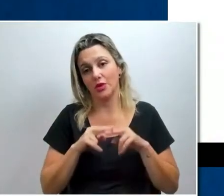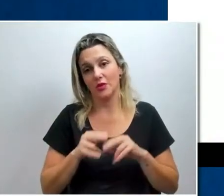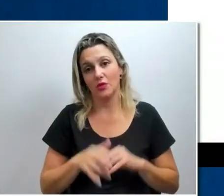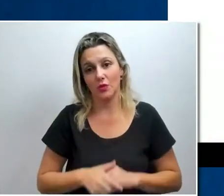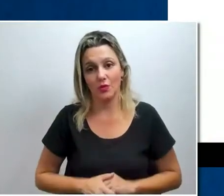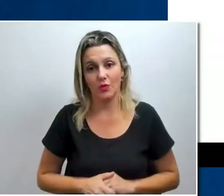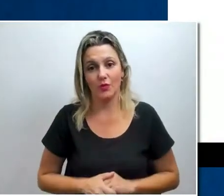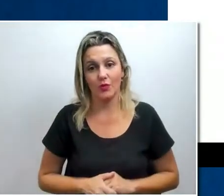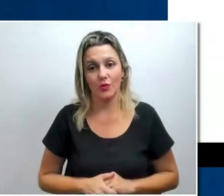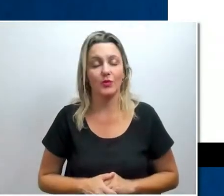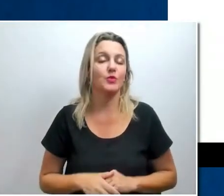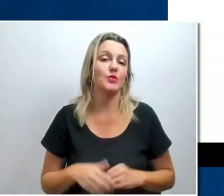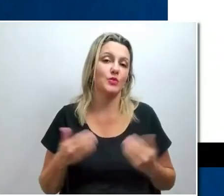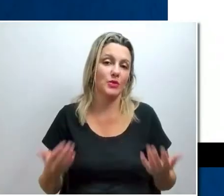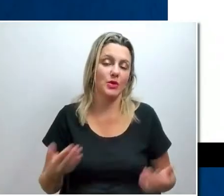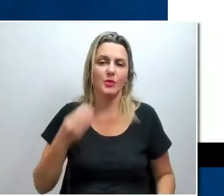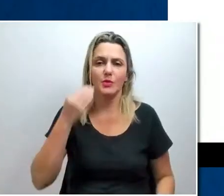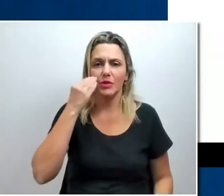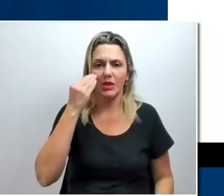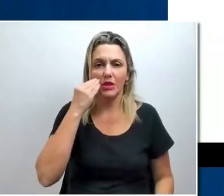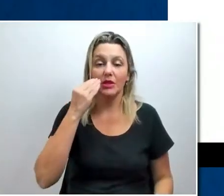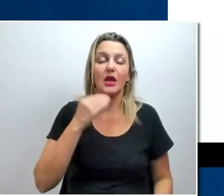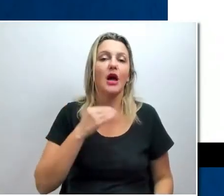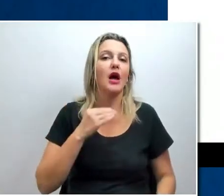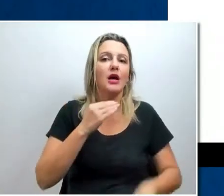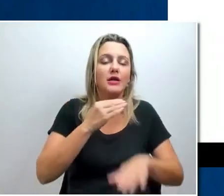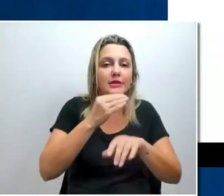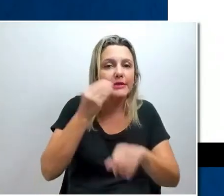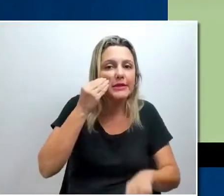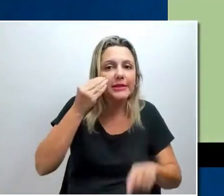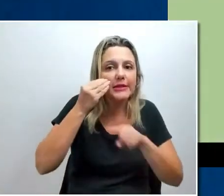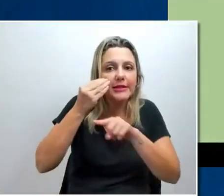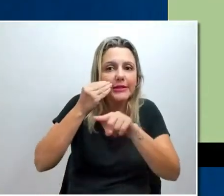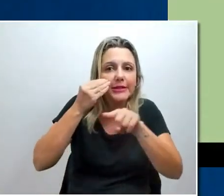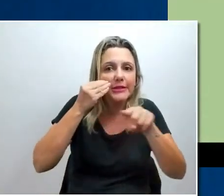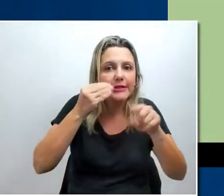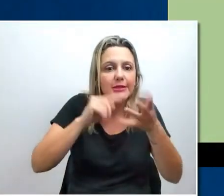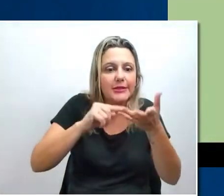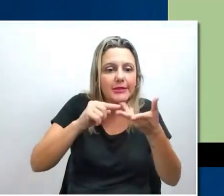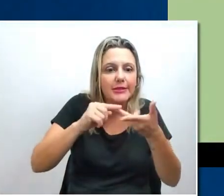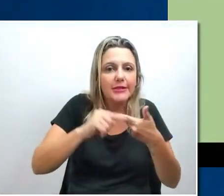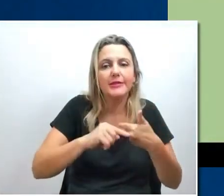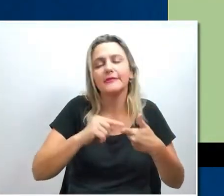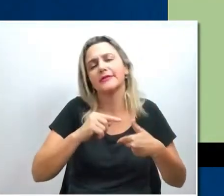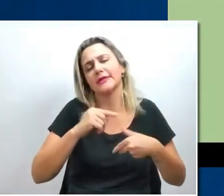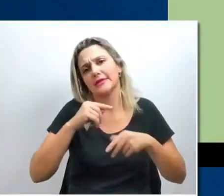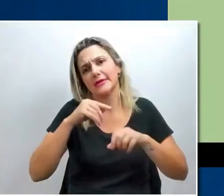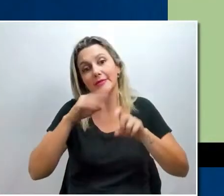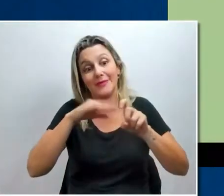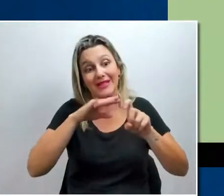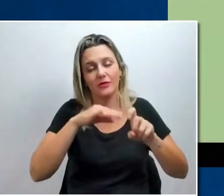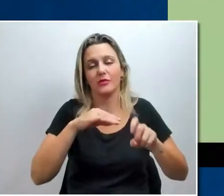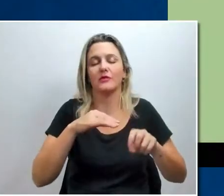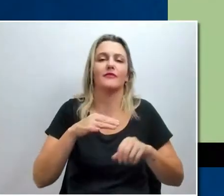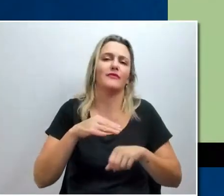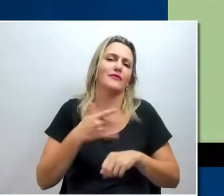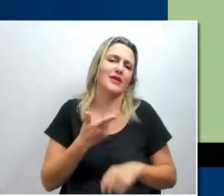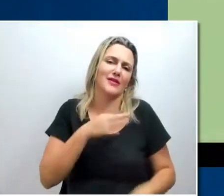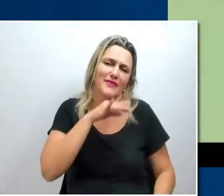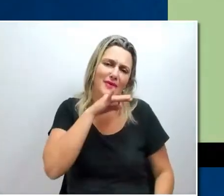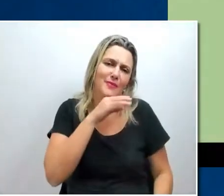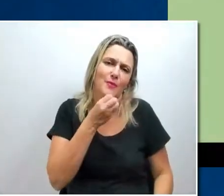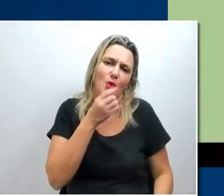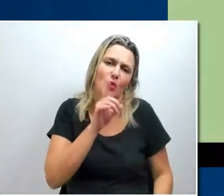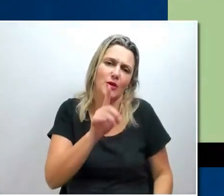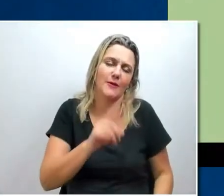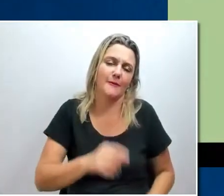mal faz tentar de tudo um pouco é um mito, né? Faz muito mal. Então, o que nós devemos tentar? Nós temos que usar